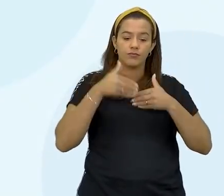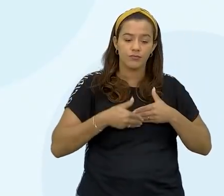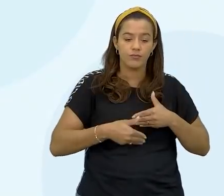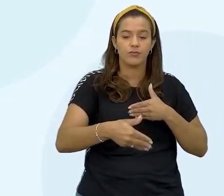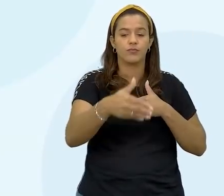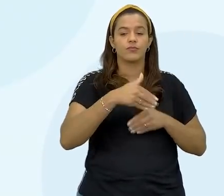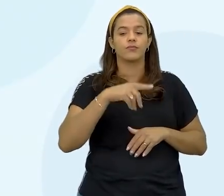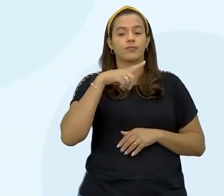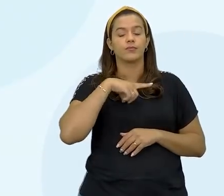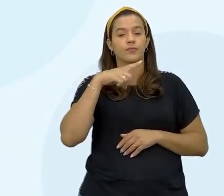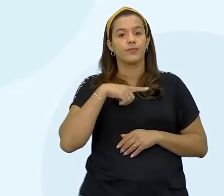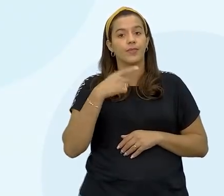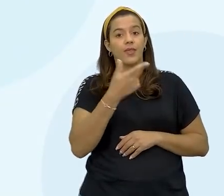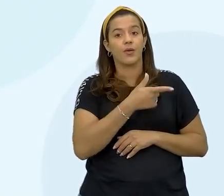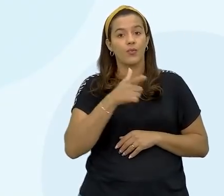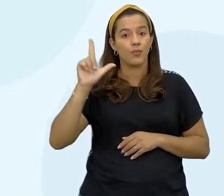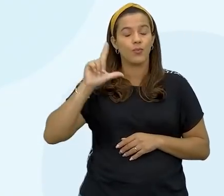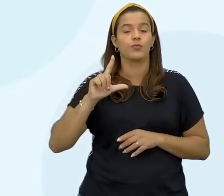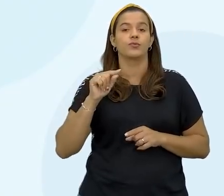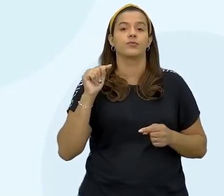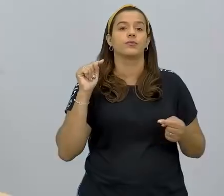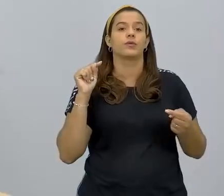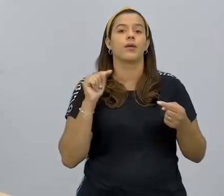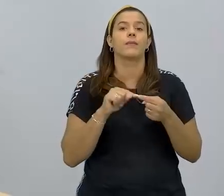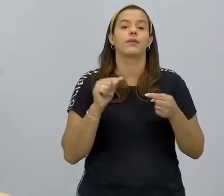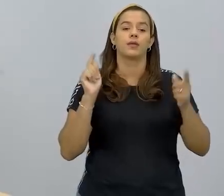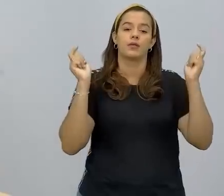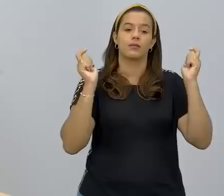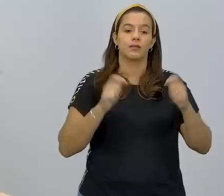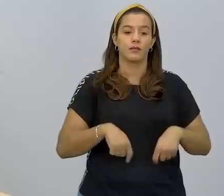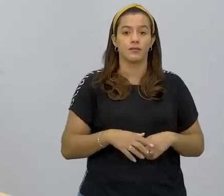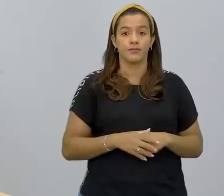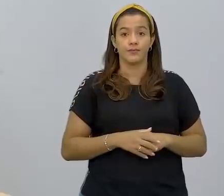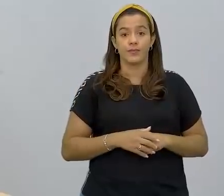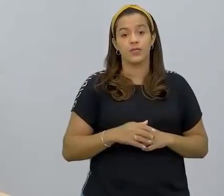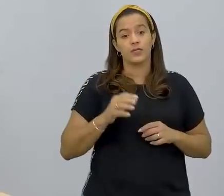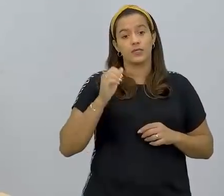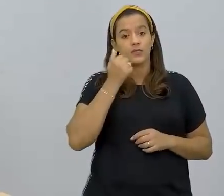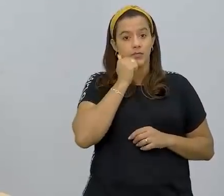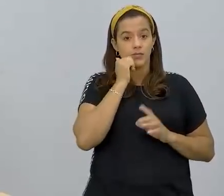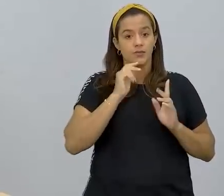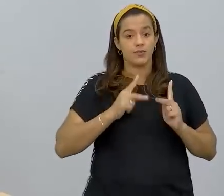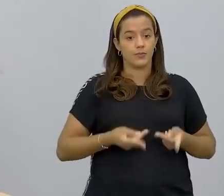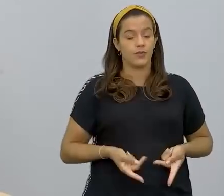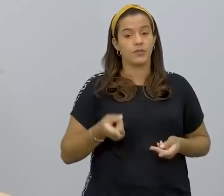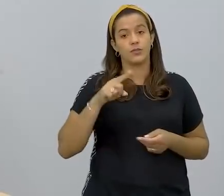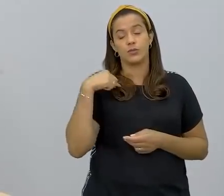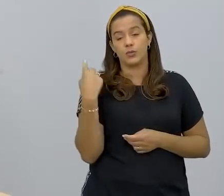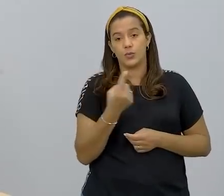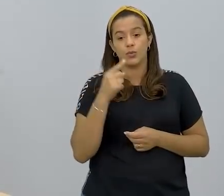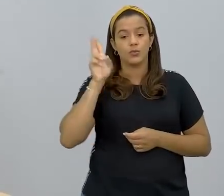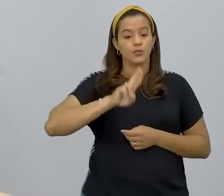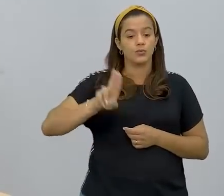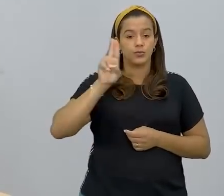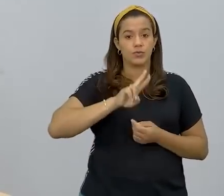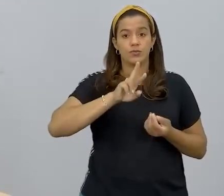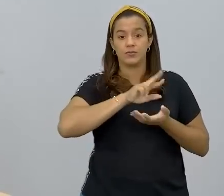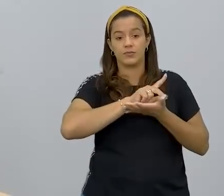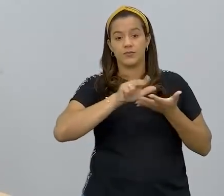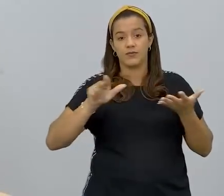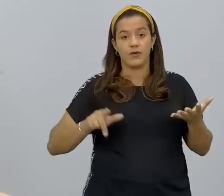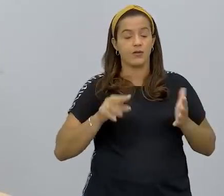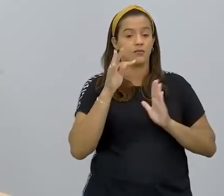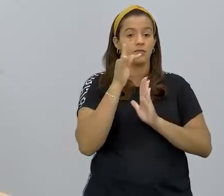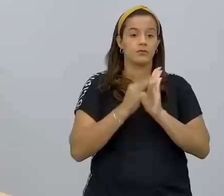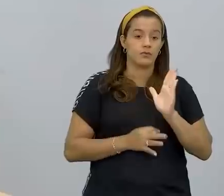decorrências. Outra forma de articular. A gente, em ciências humanas, a gente utiliza diversos tipos de